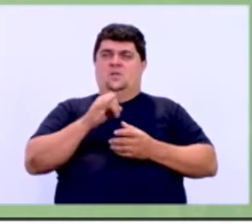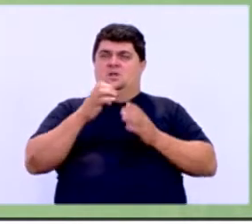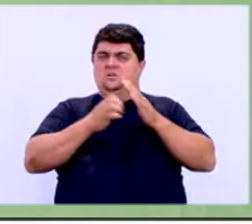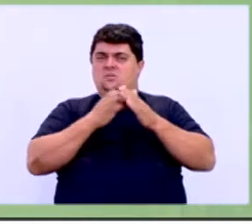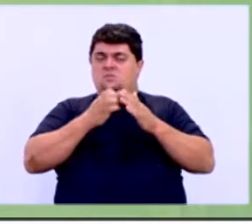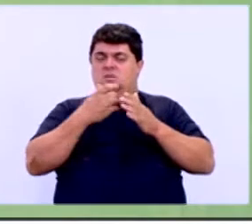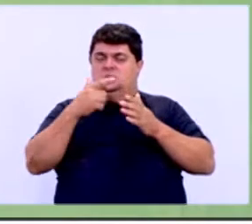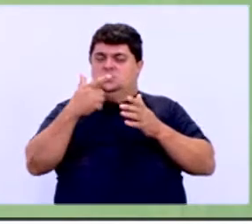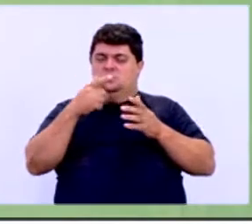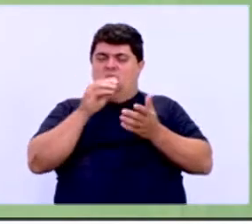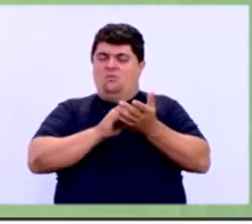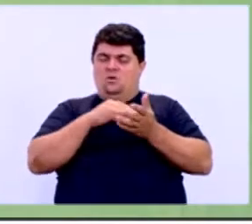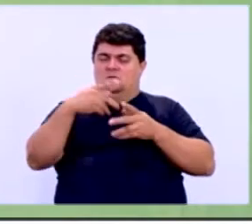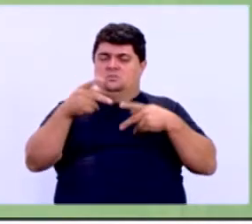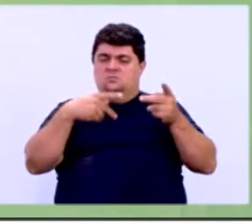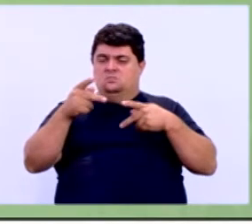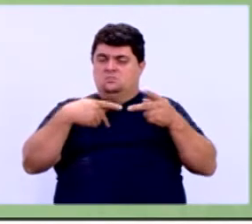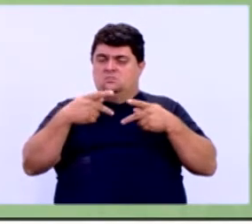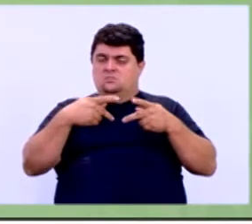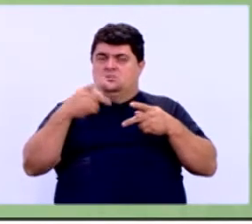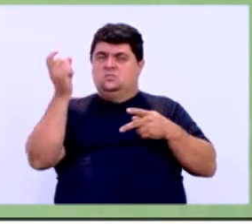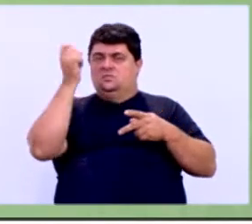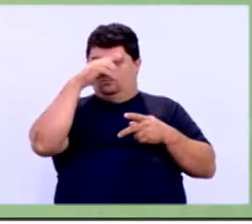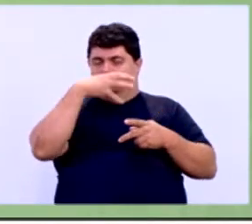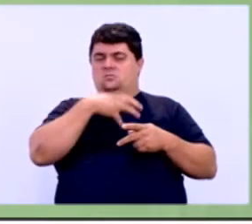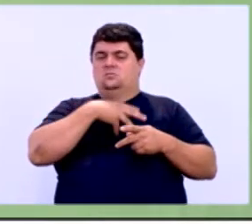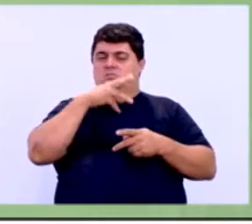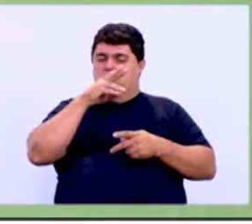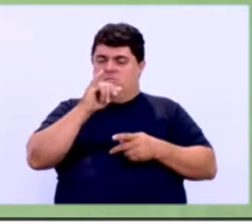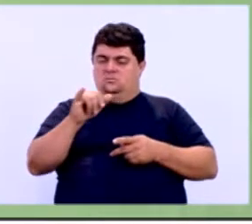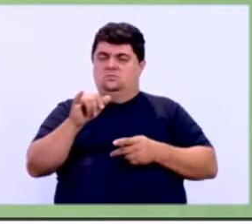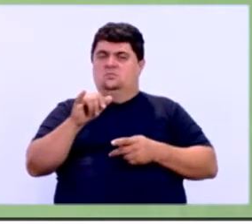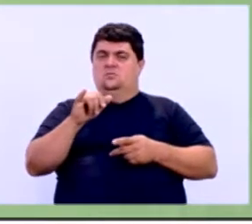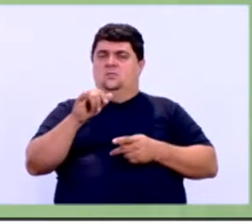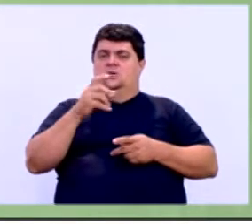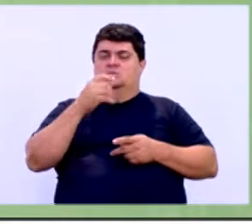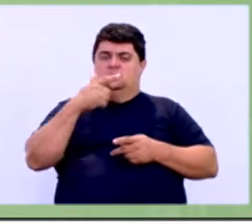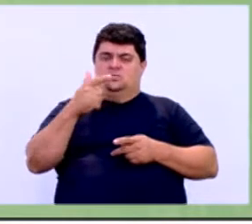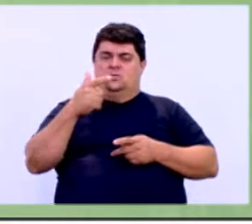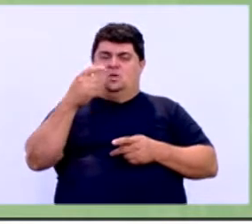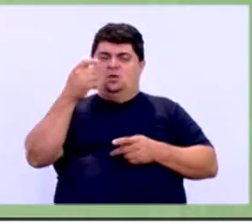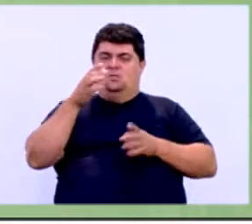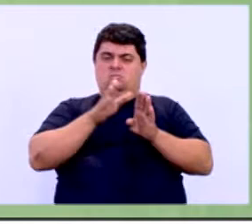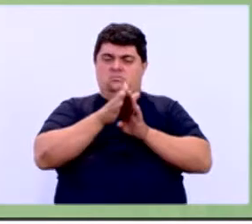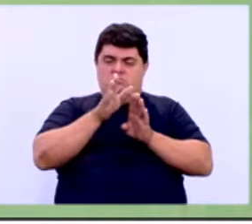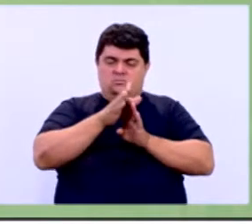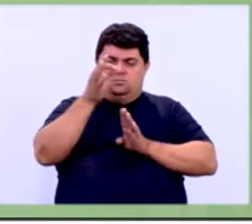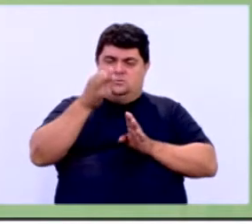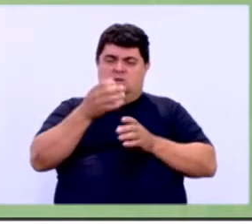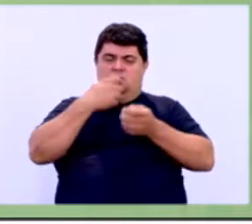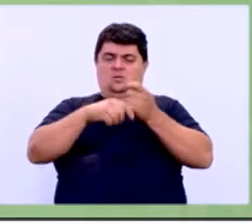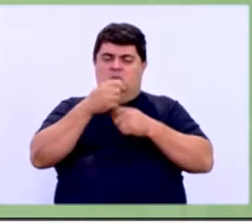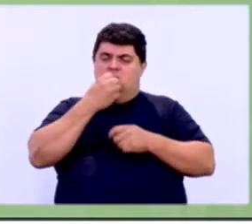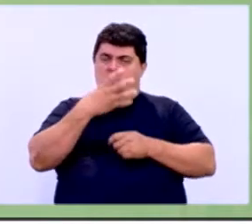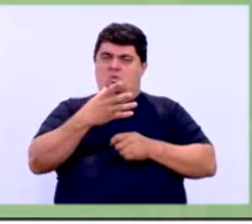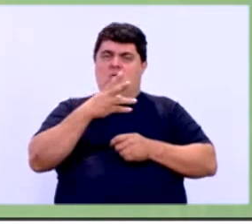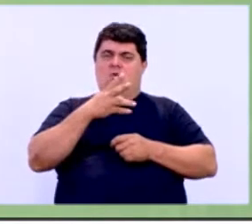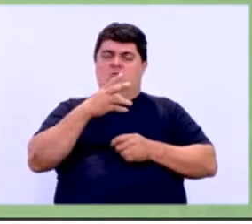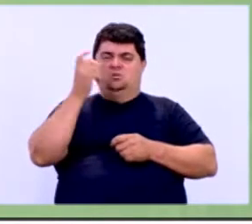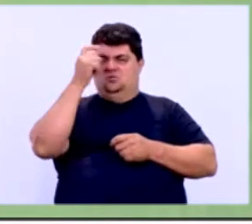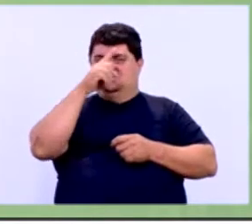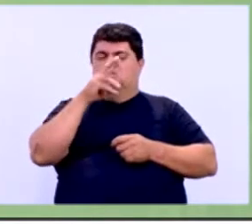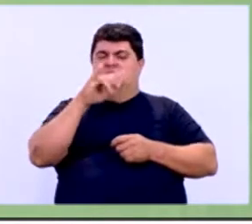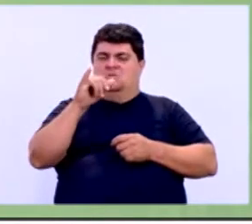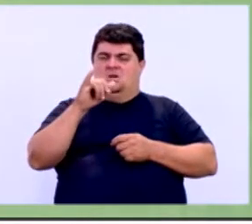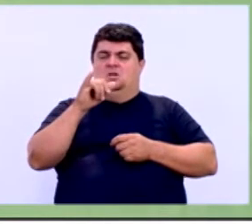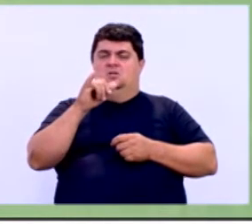tiver um planejamento, né, um bom direcionamento, né, uma boa administração, uma boa gestão, dificilmente ela